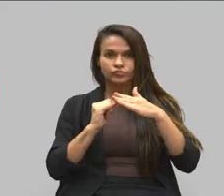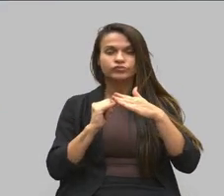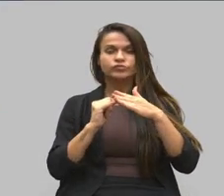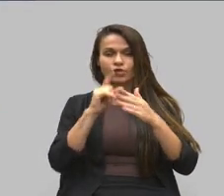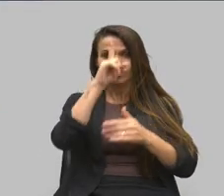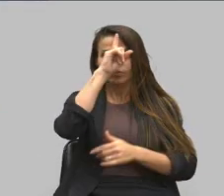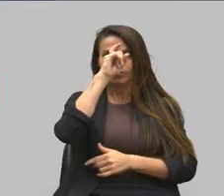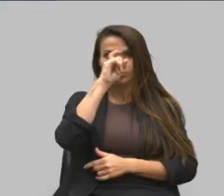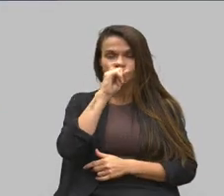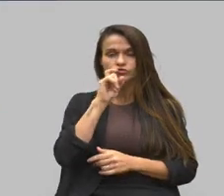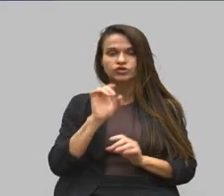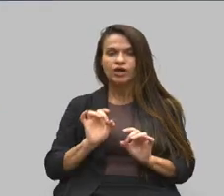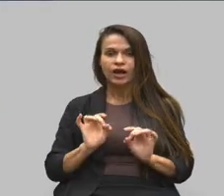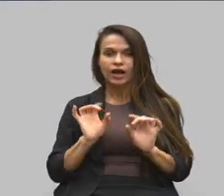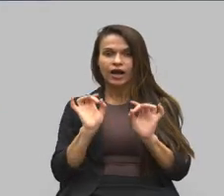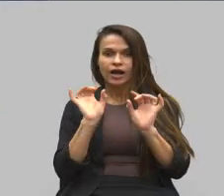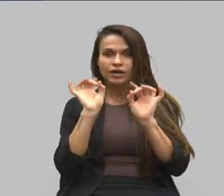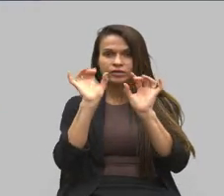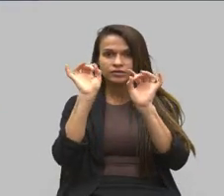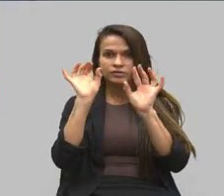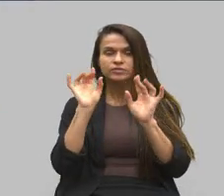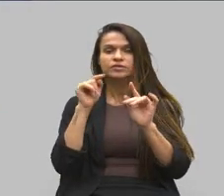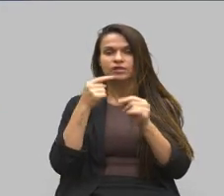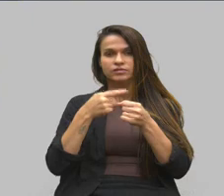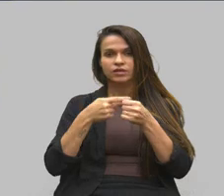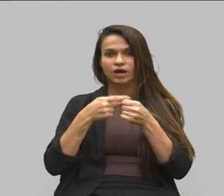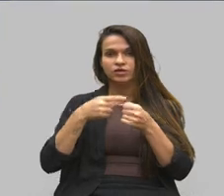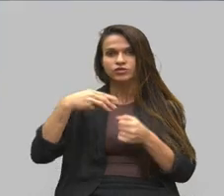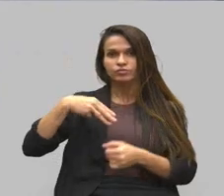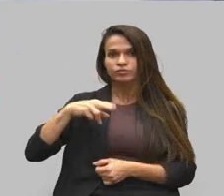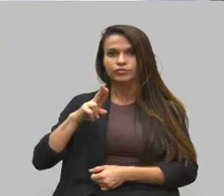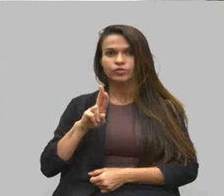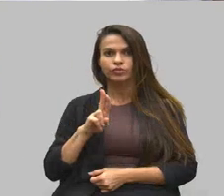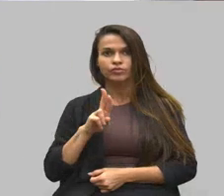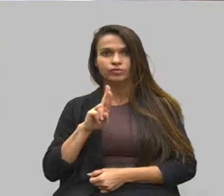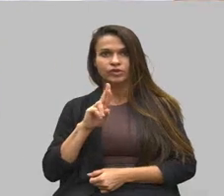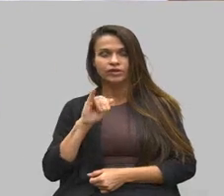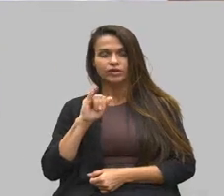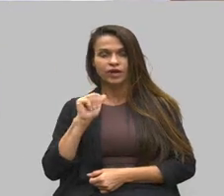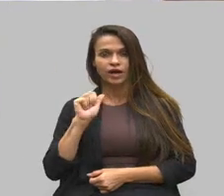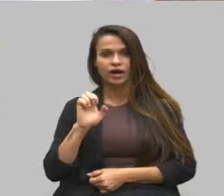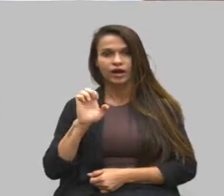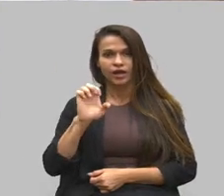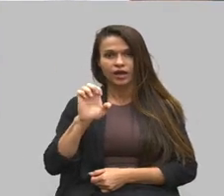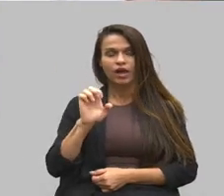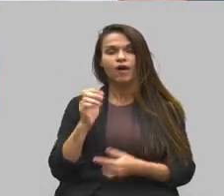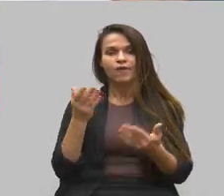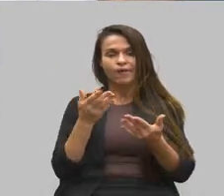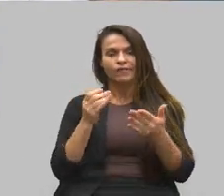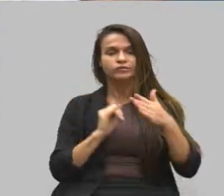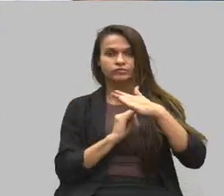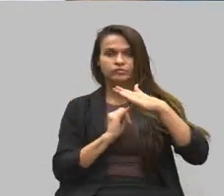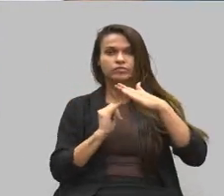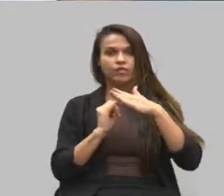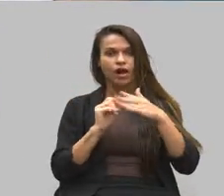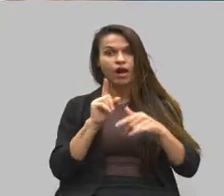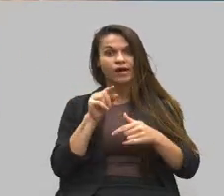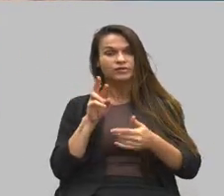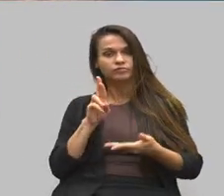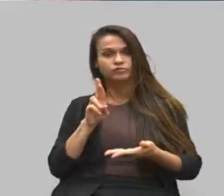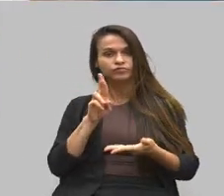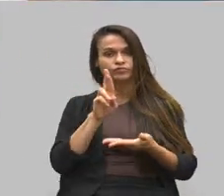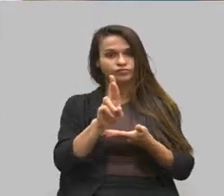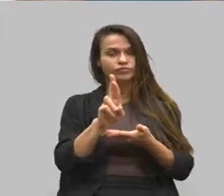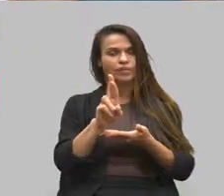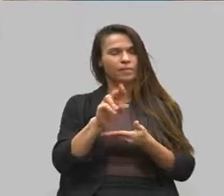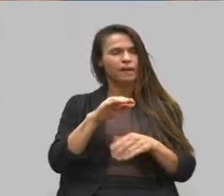de Muriaé hoje a nossa instituição ela é referência para mais de